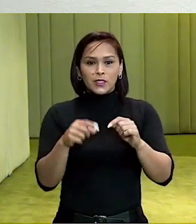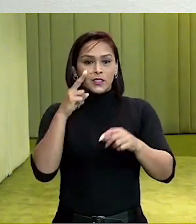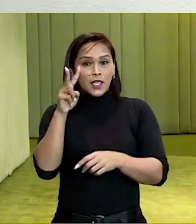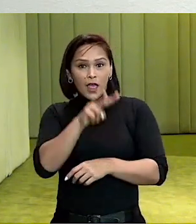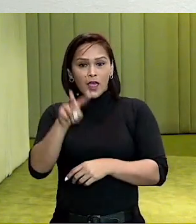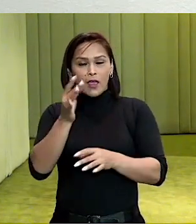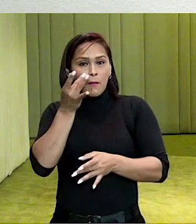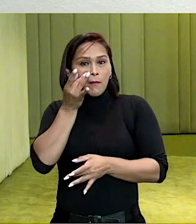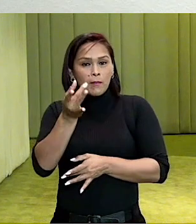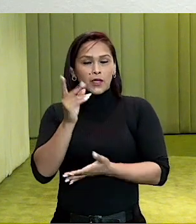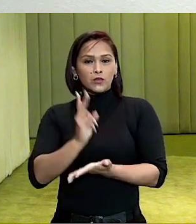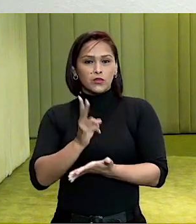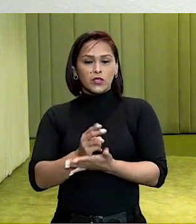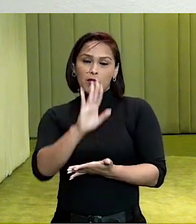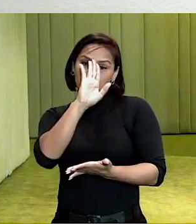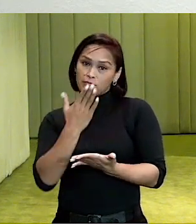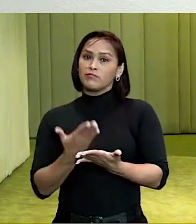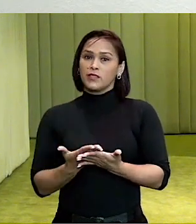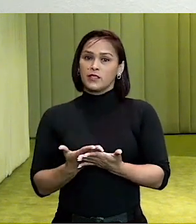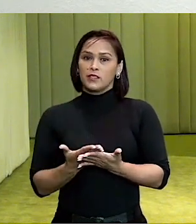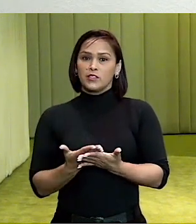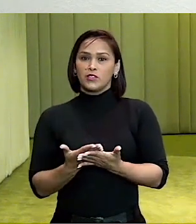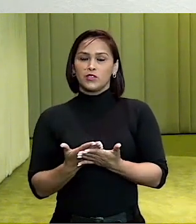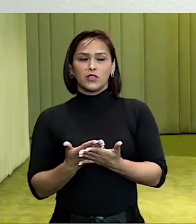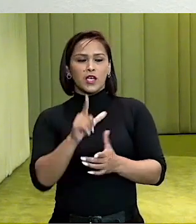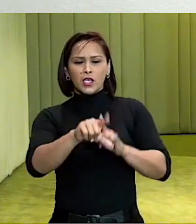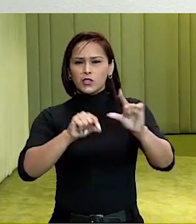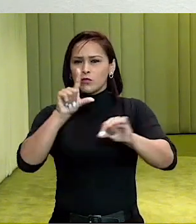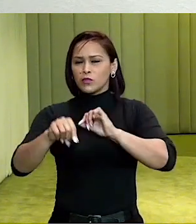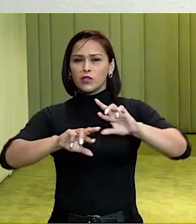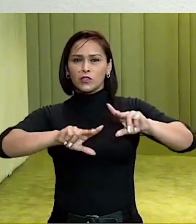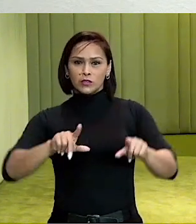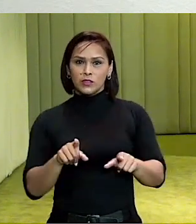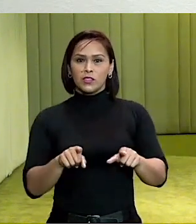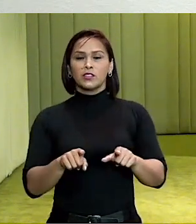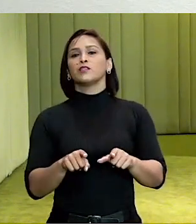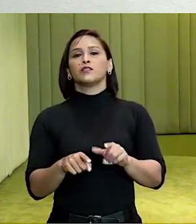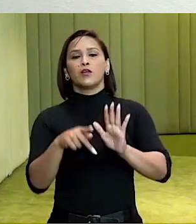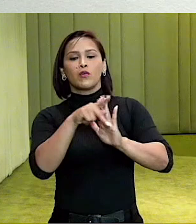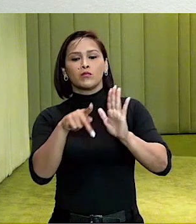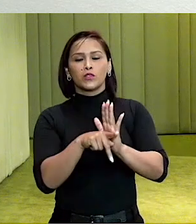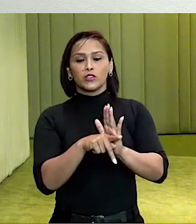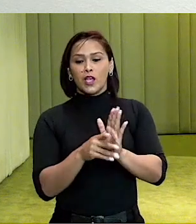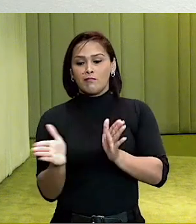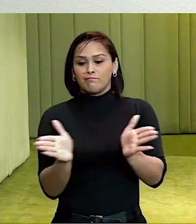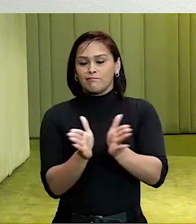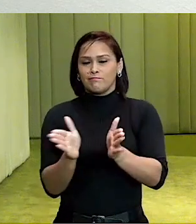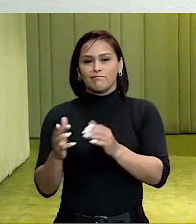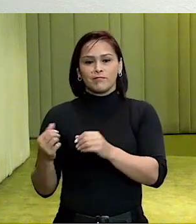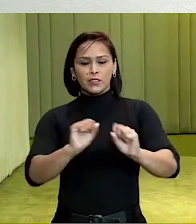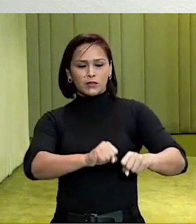atentos, acho eu, às alternativas. O projeto birregional nos consumiu